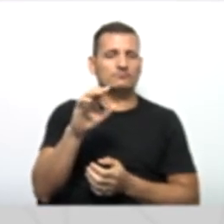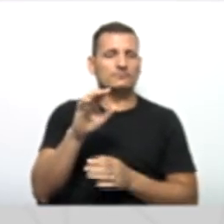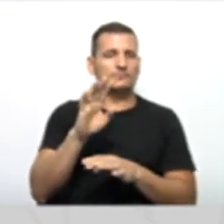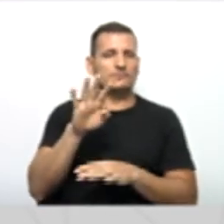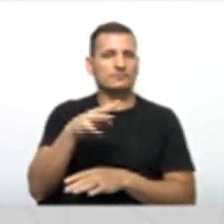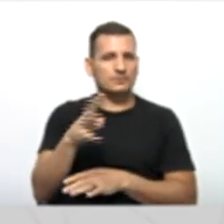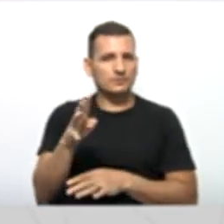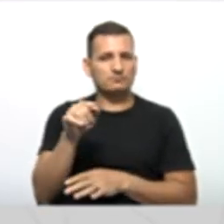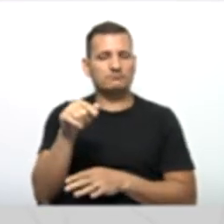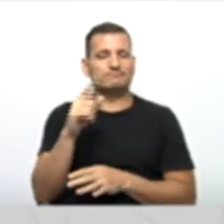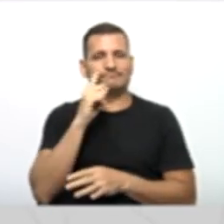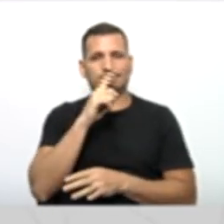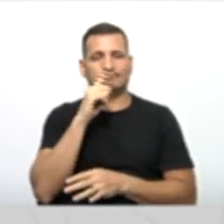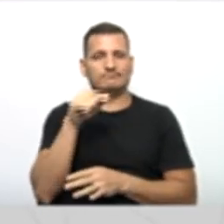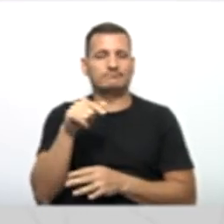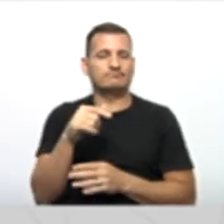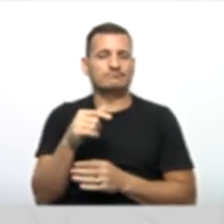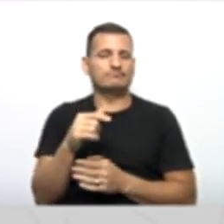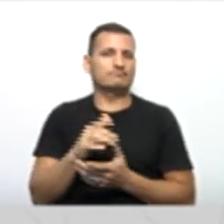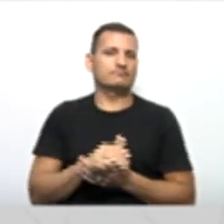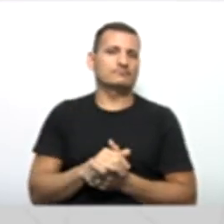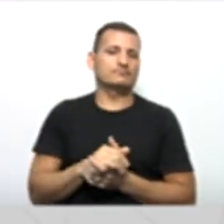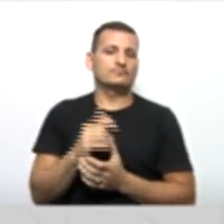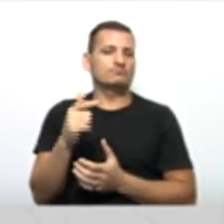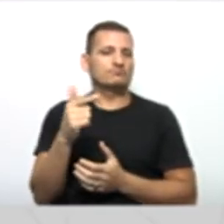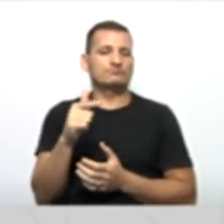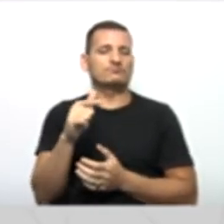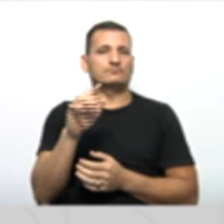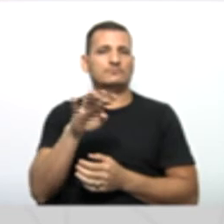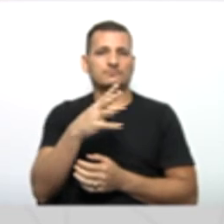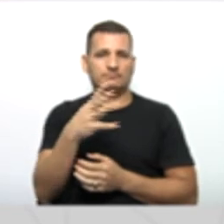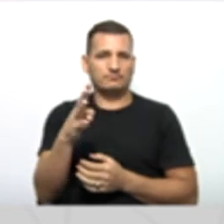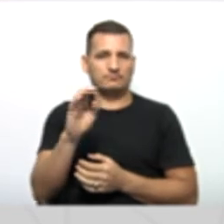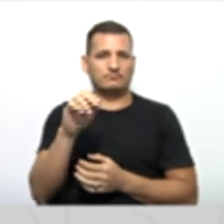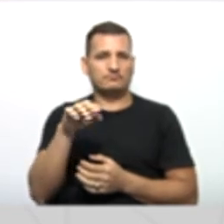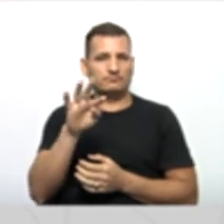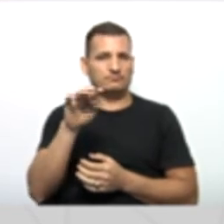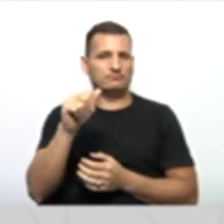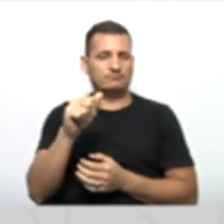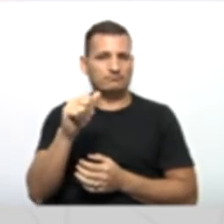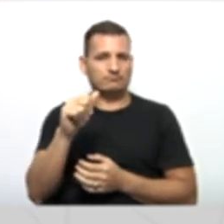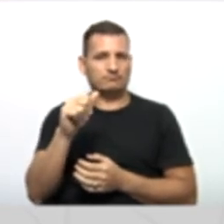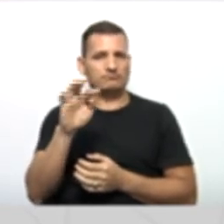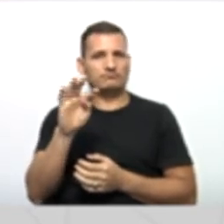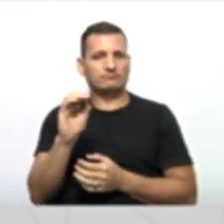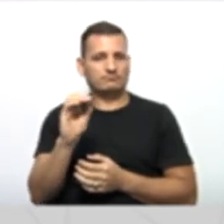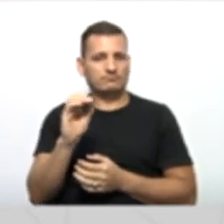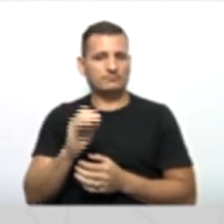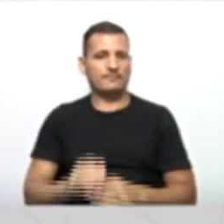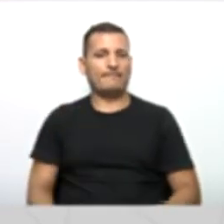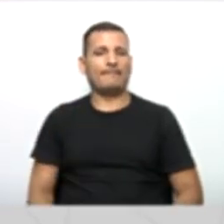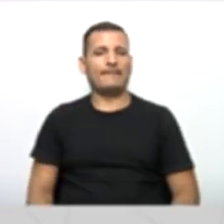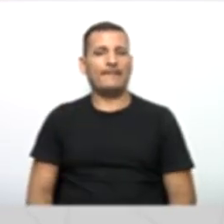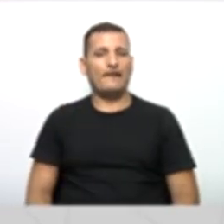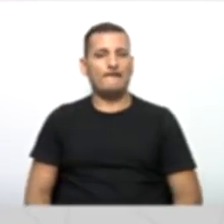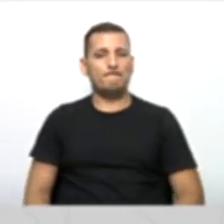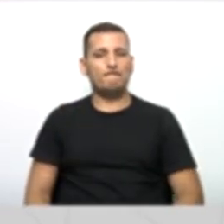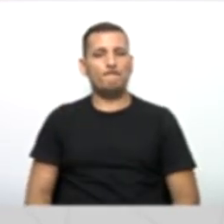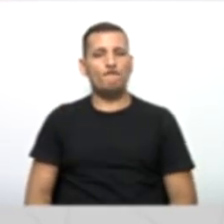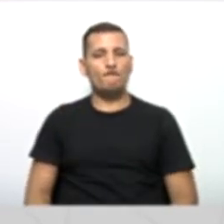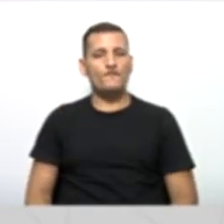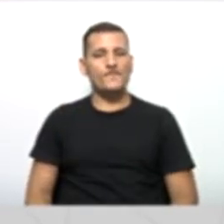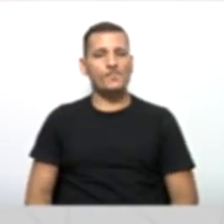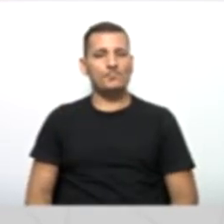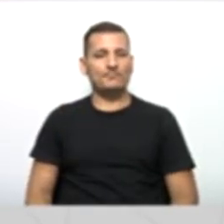de o tabela contato não existe existe não existe